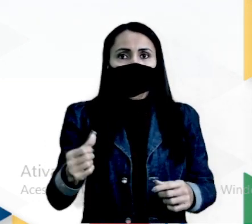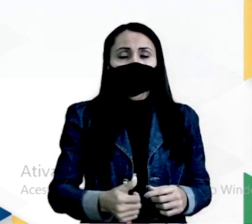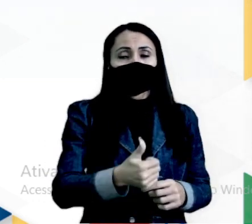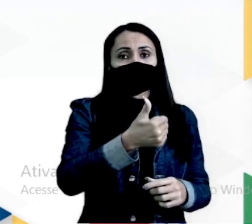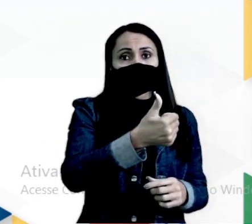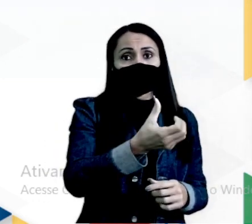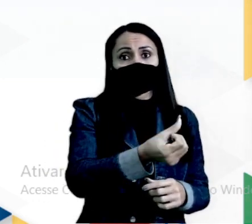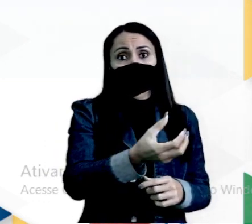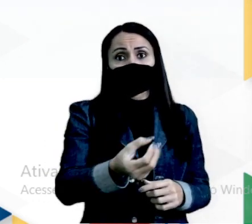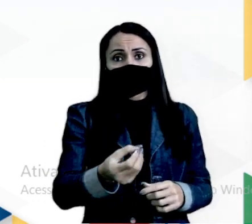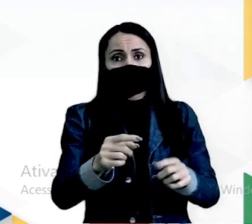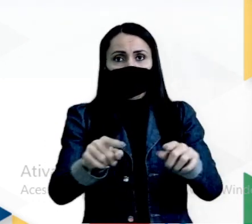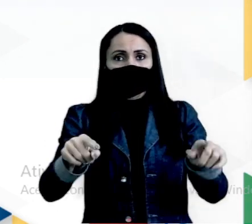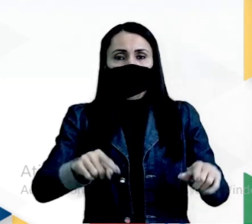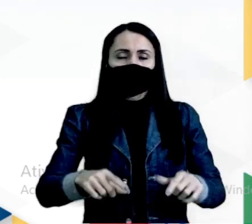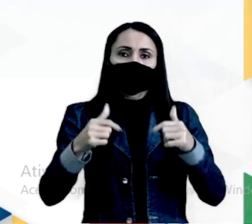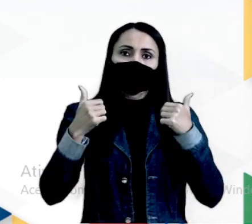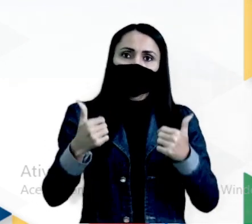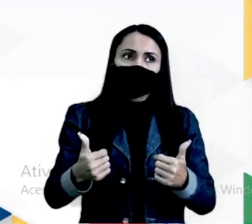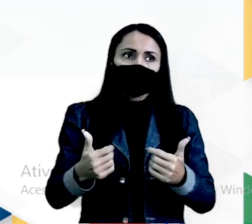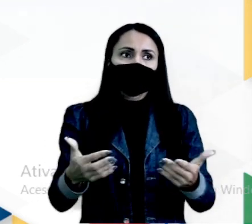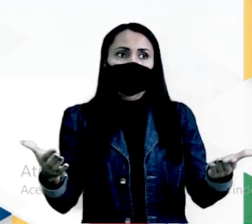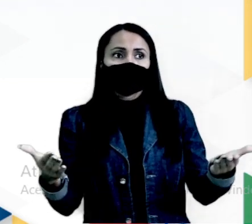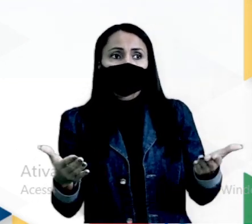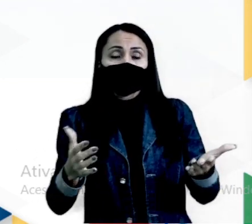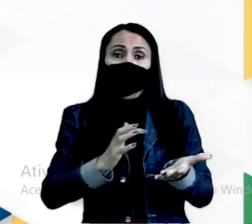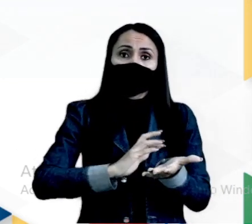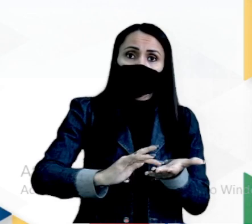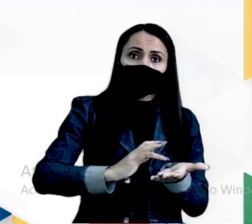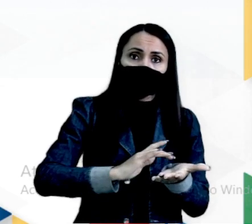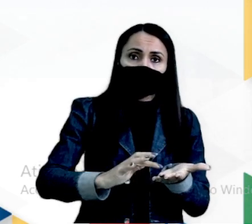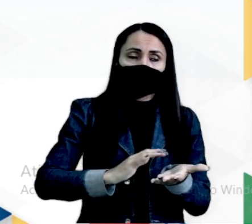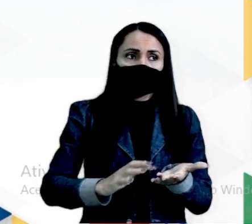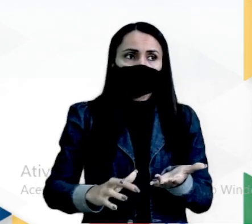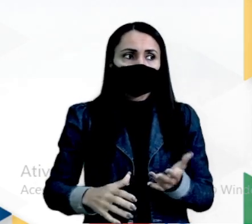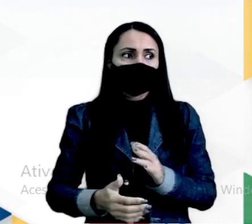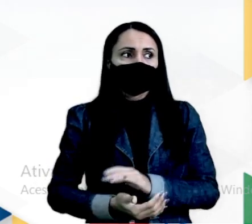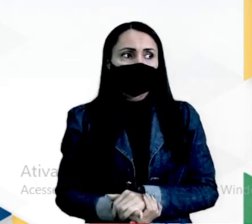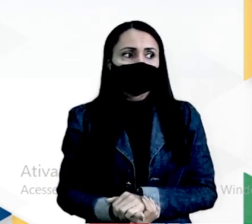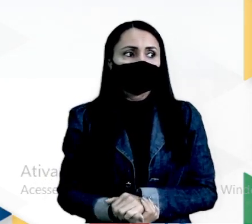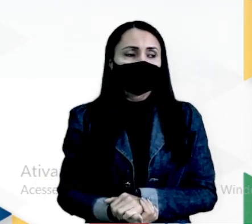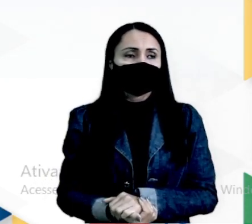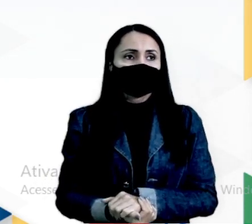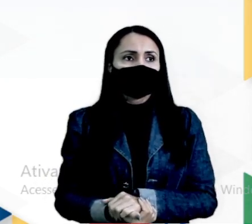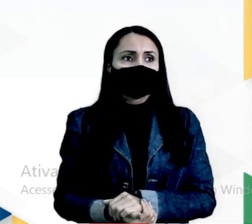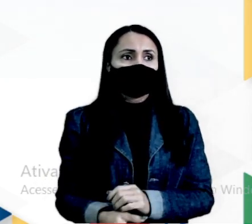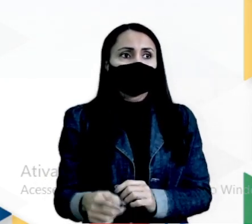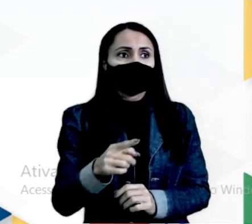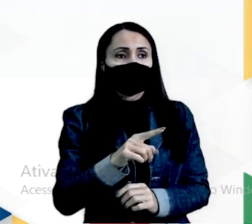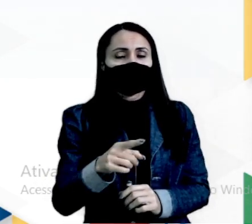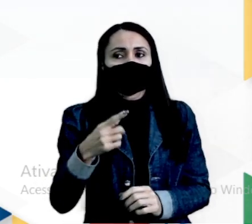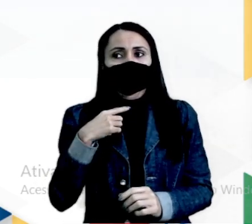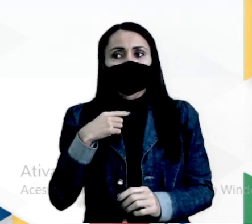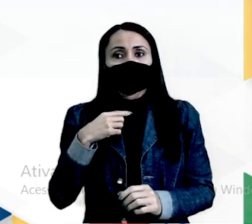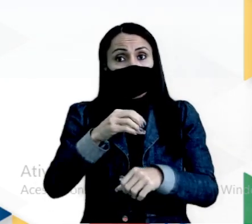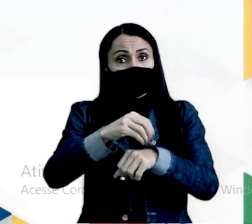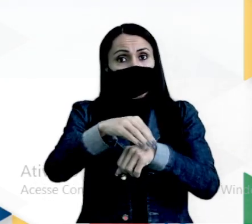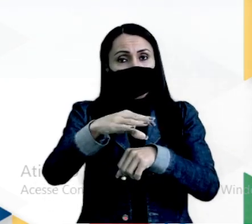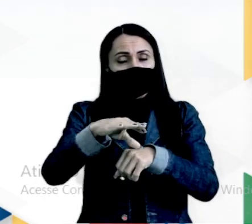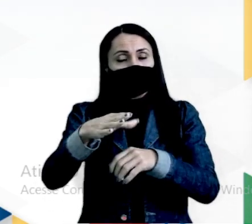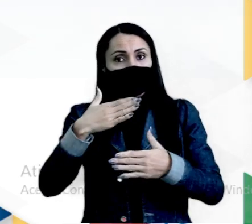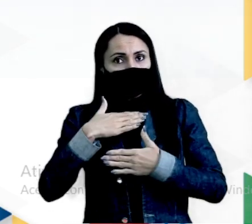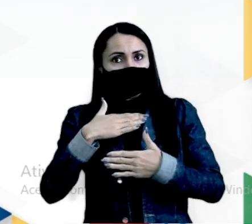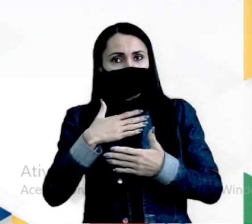160 lajotas. Beleza? Agora, o cálculo da lajota vai ser... você vai mandar para mim, que não tá aí não,